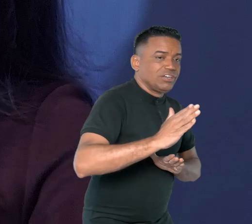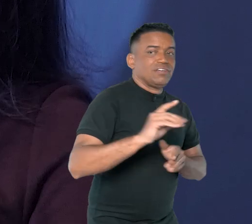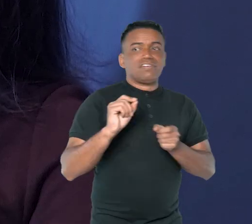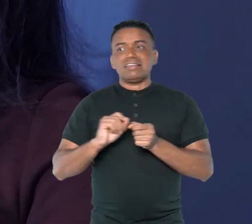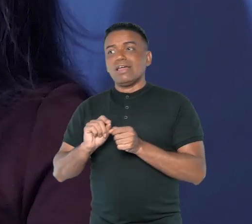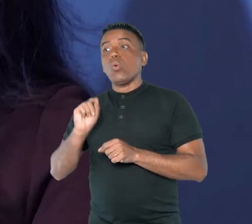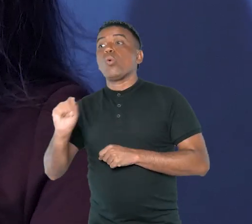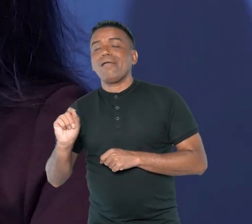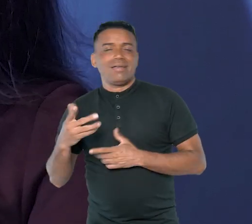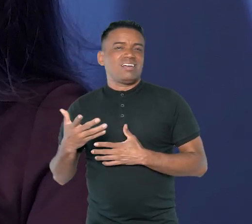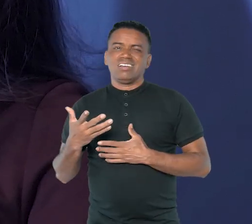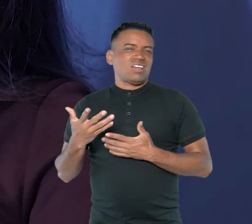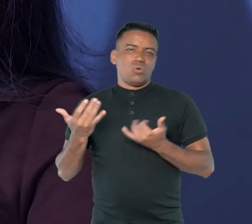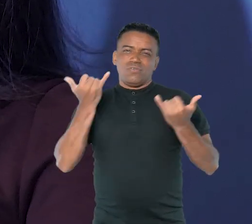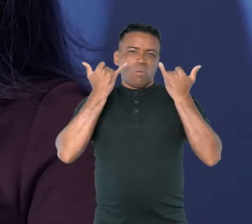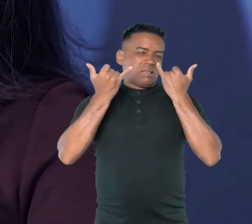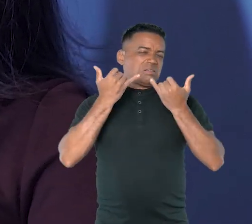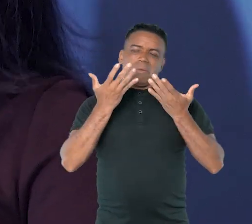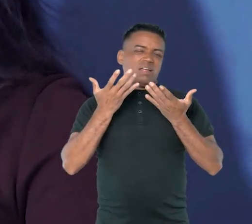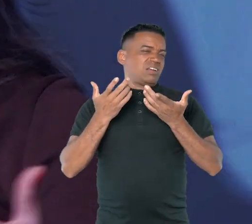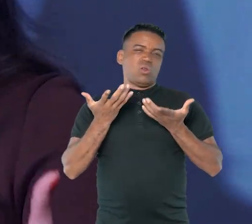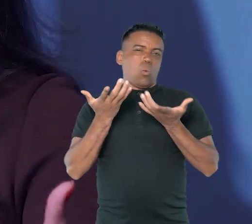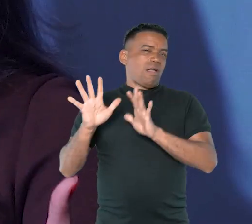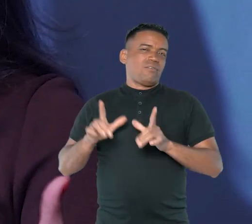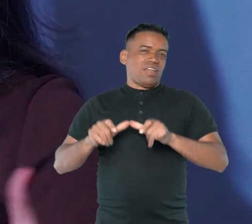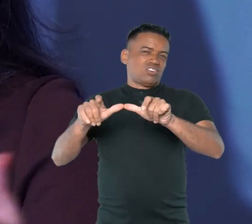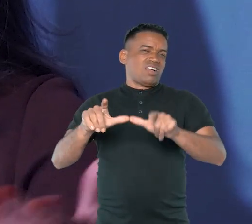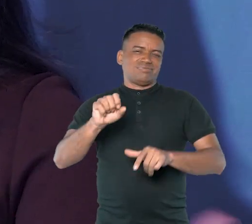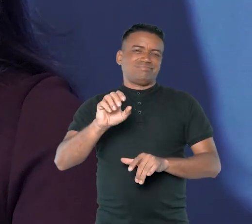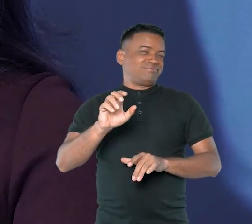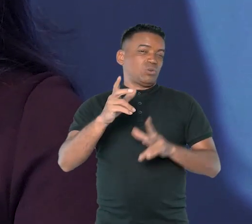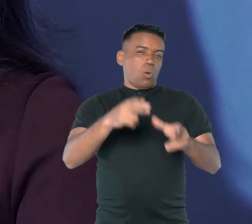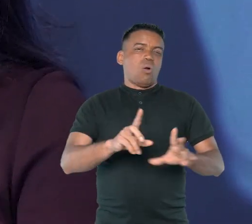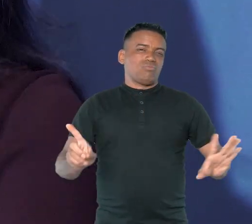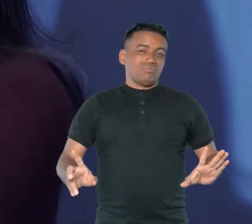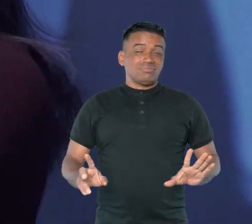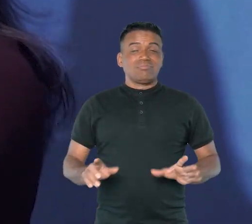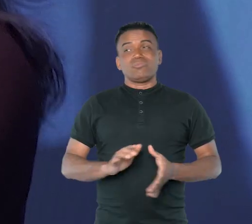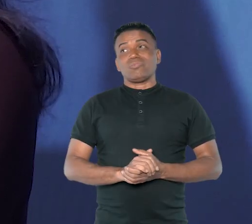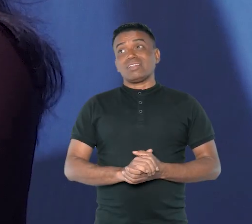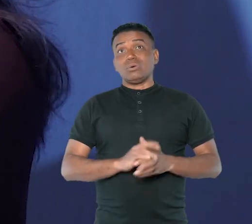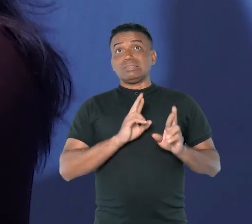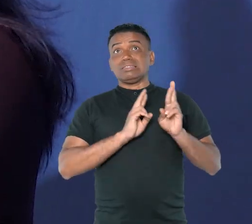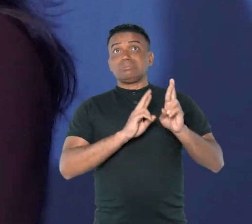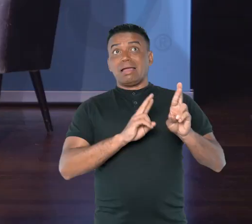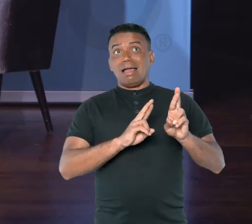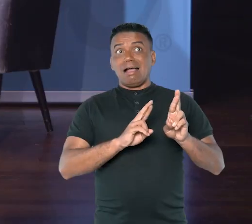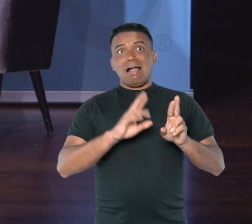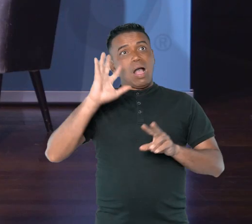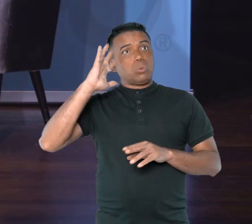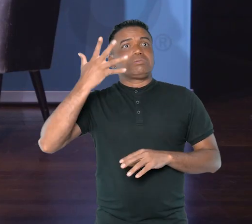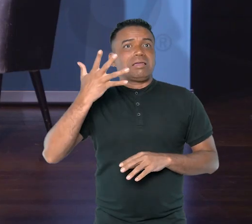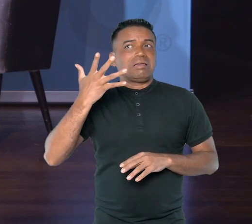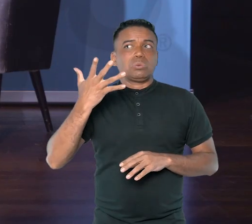mim. Nunca mais viaje assim, né? Então, mas é bom, só que não é o que você estava esperando. E talvez por esperar alguma coisa que não aconteceu, você